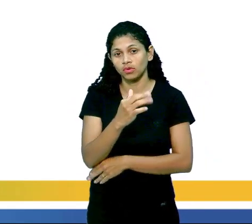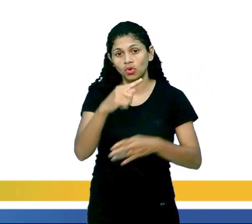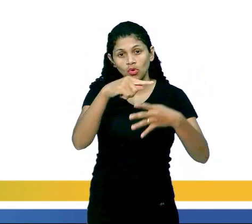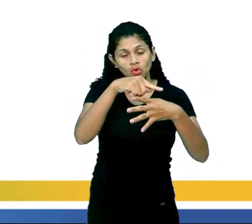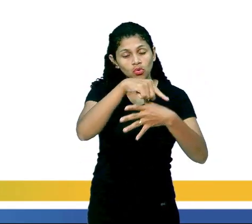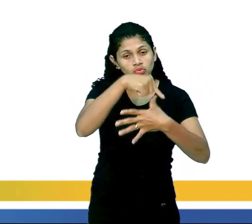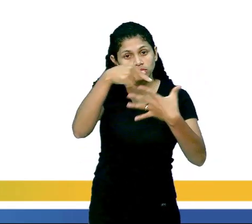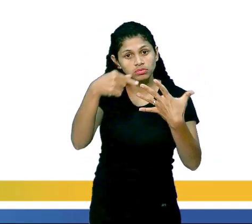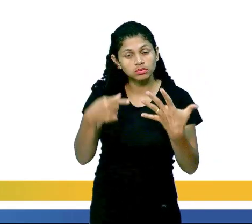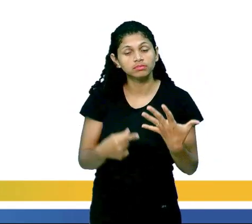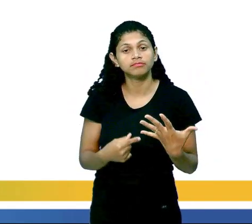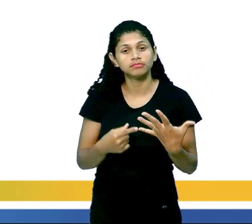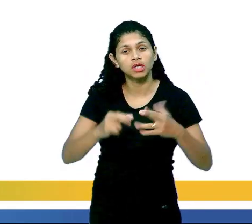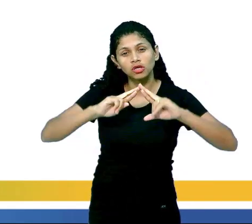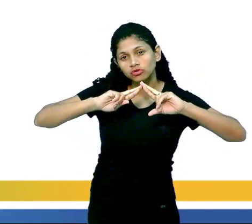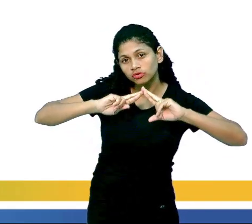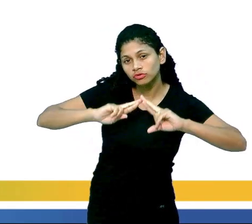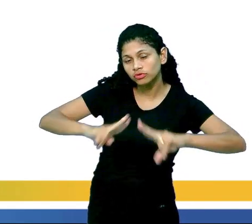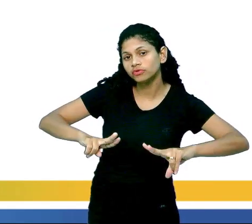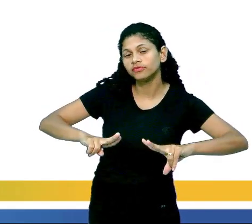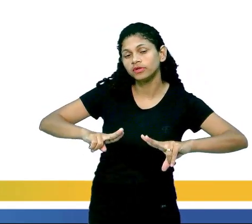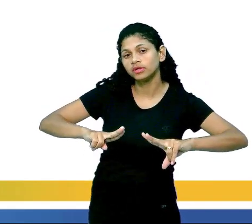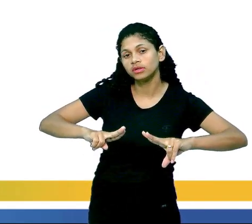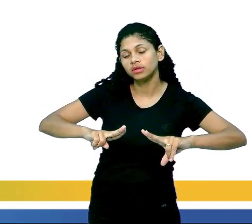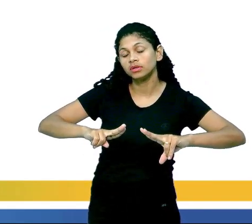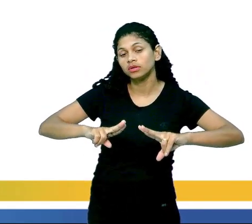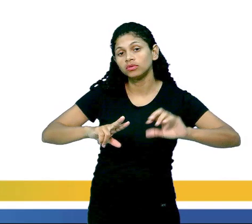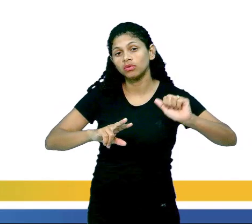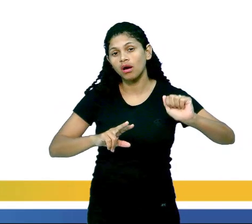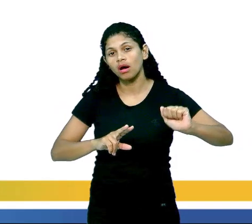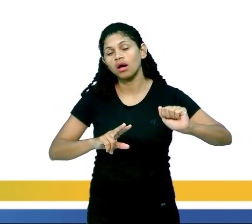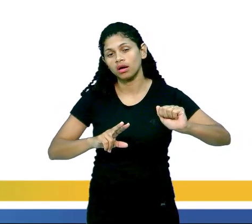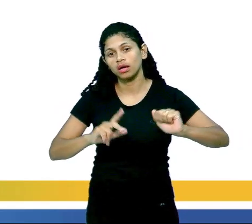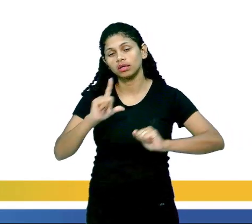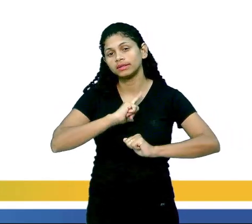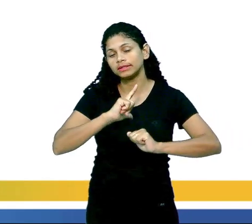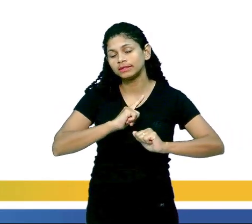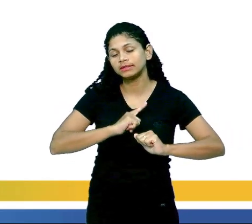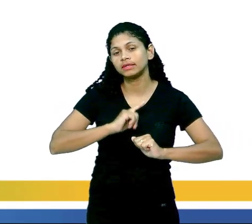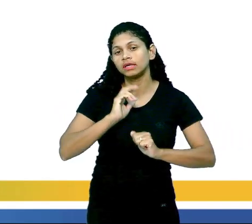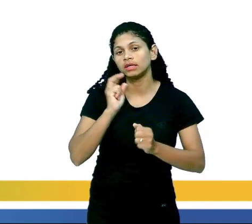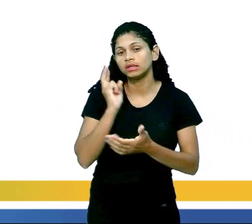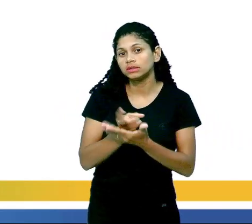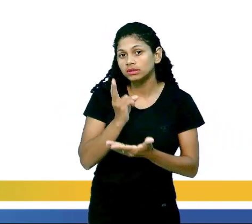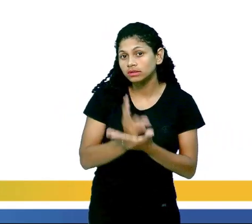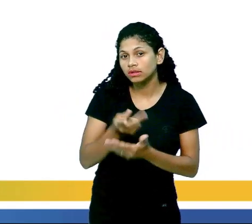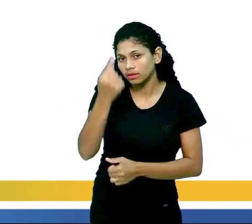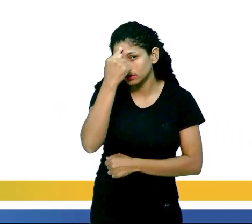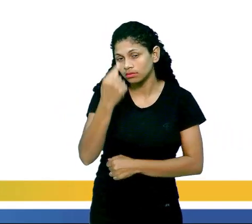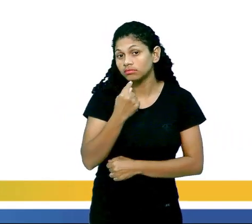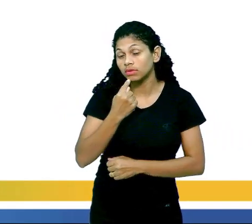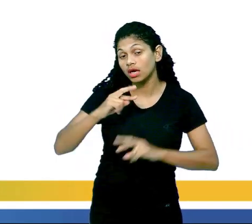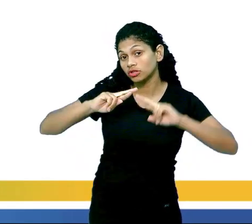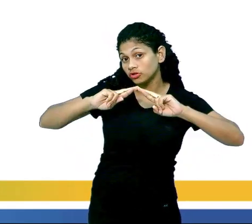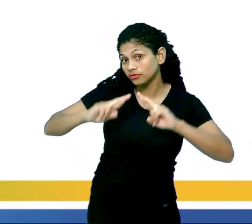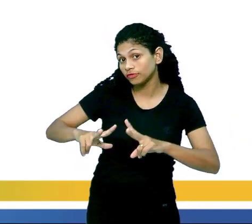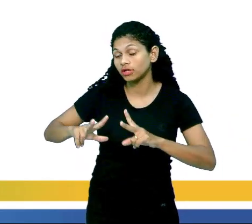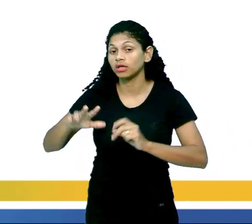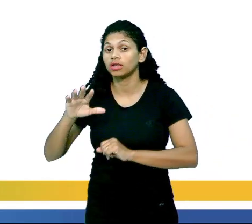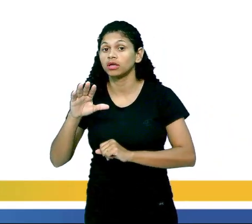elementos distintos do conjunto A possuem sempre imagens distintas no conjunto